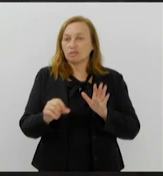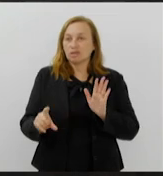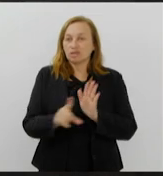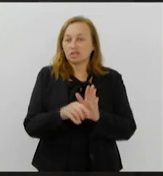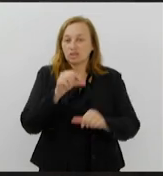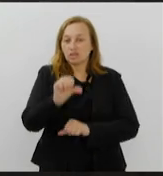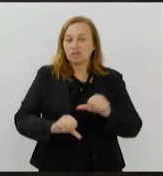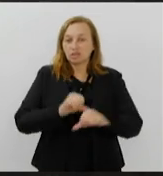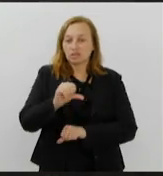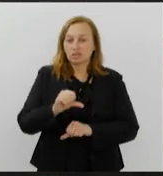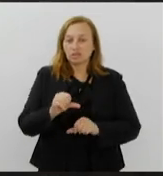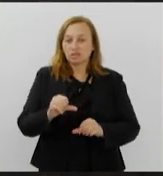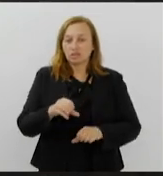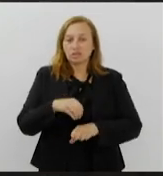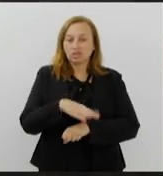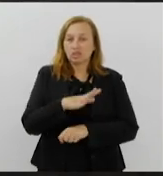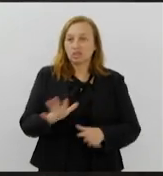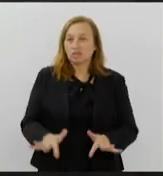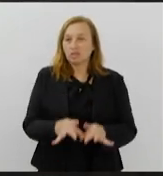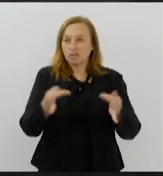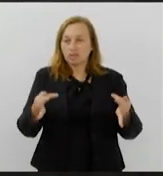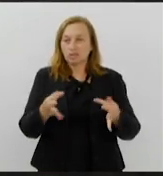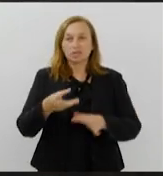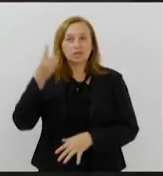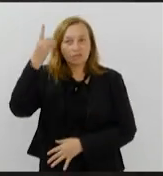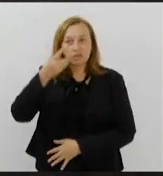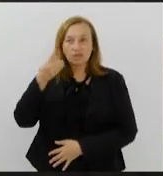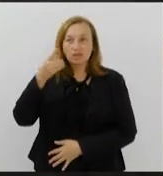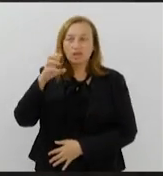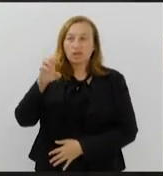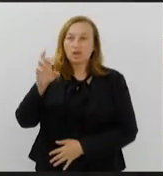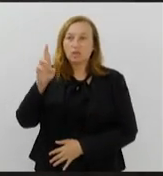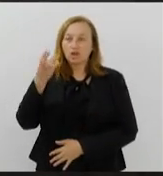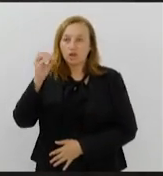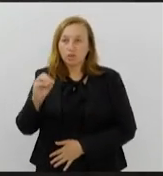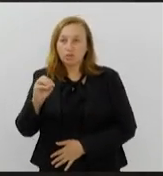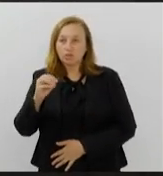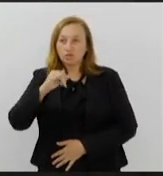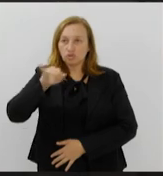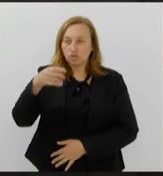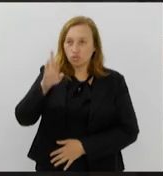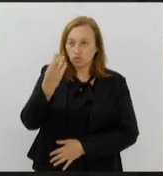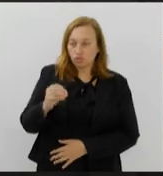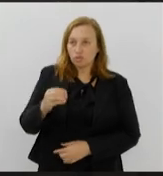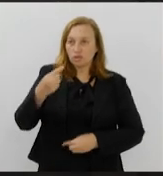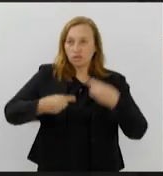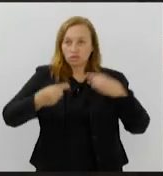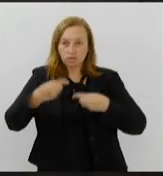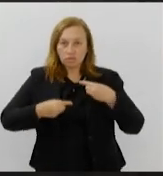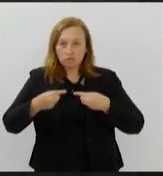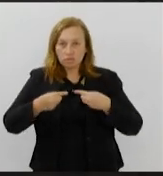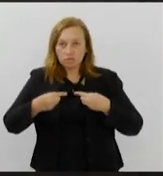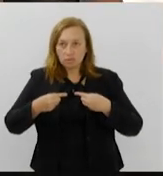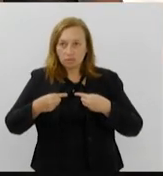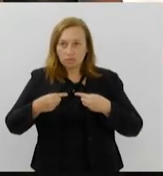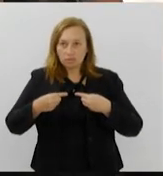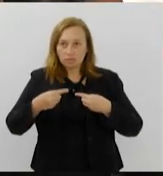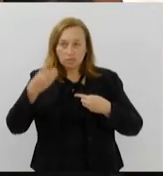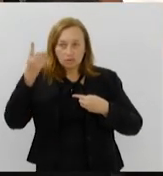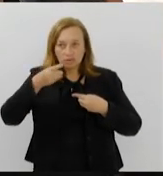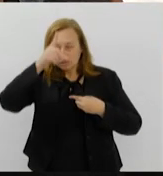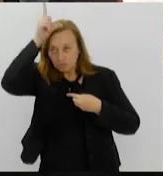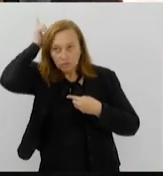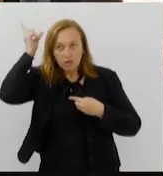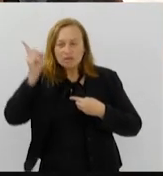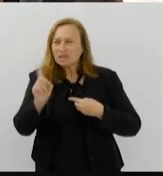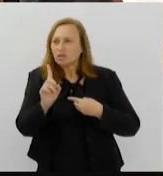transformação, indicação simples. Relatoria do deputado Eurico Júnior. Em discussão, não havendo... Luiz Paulo? Não, senhor,